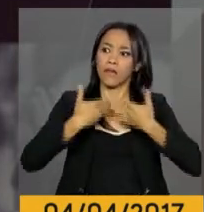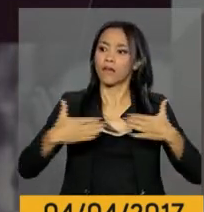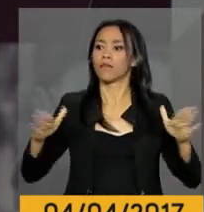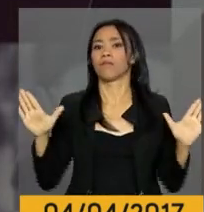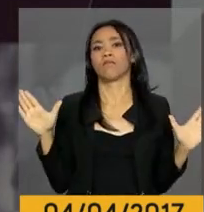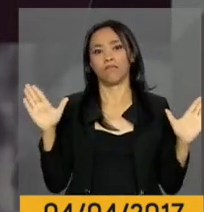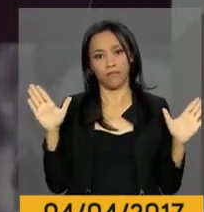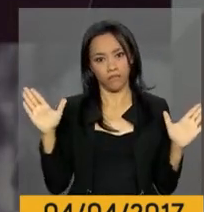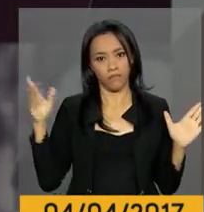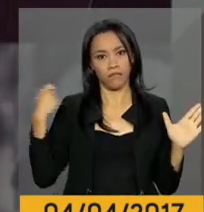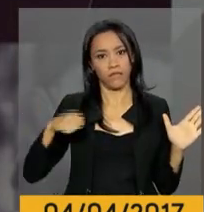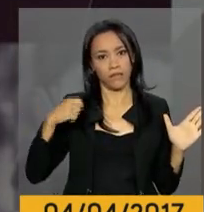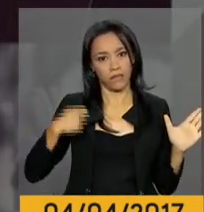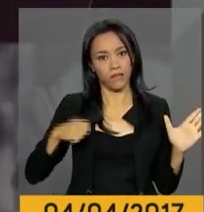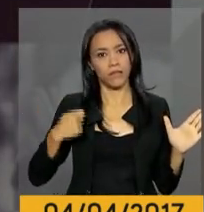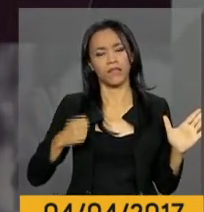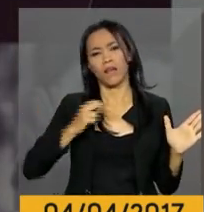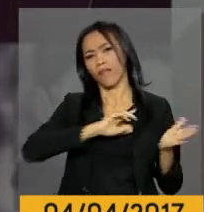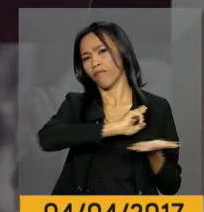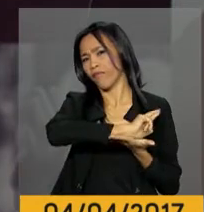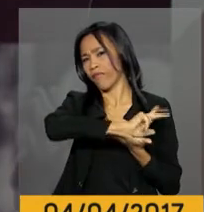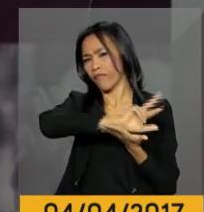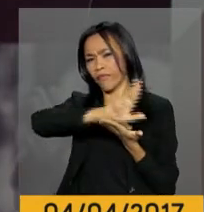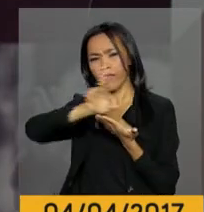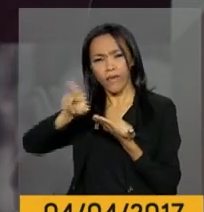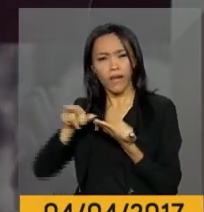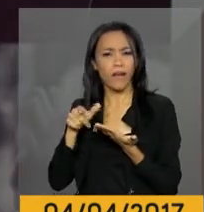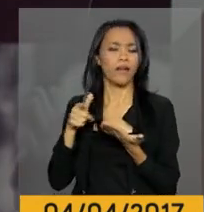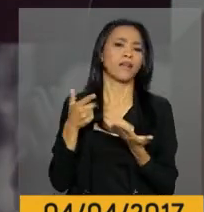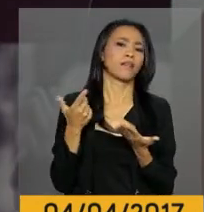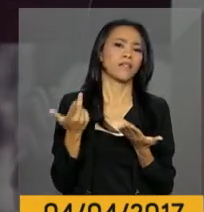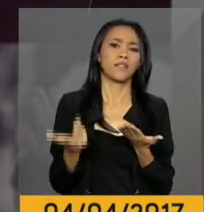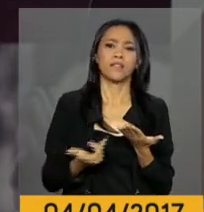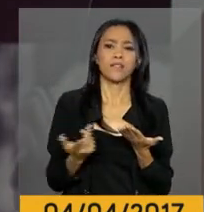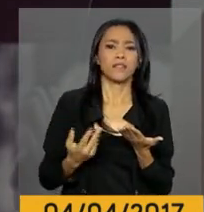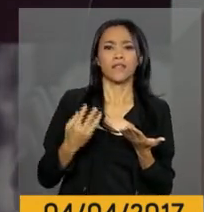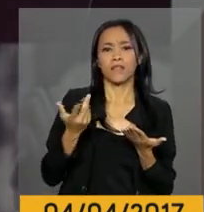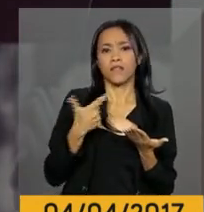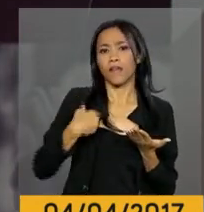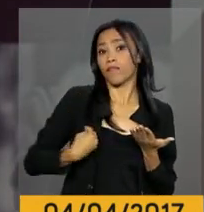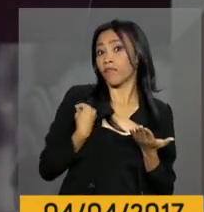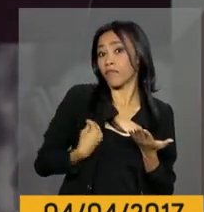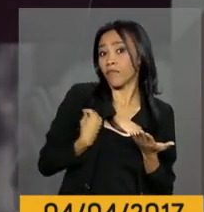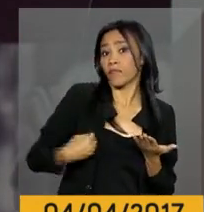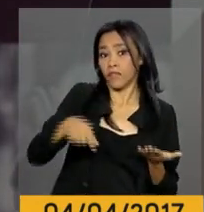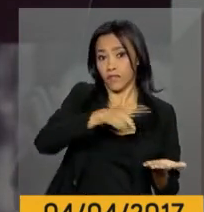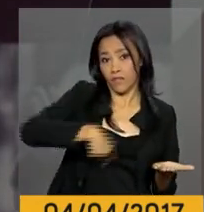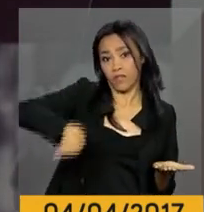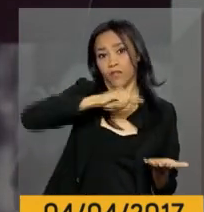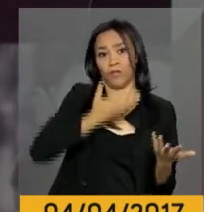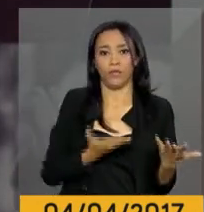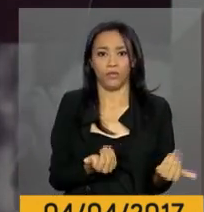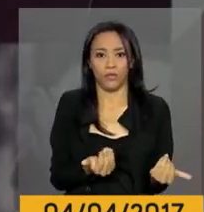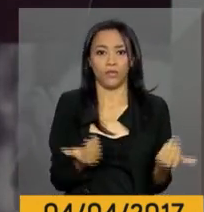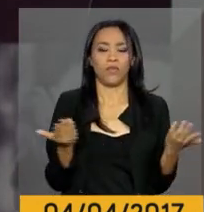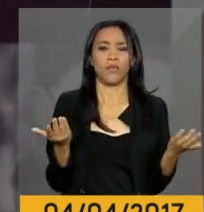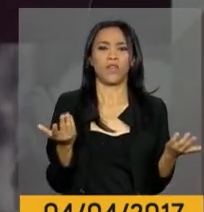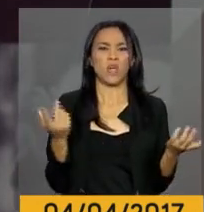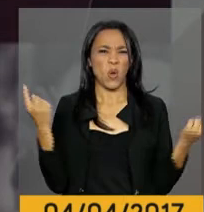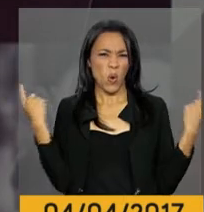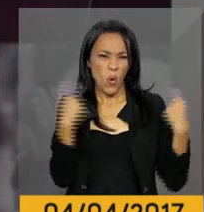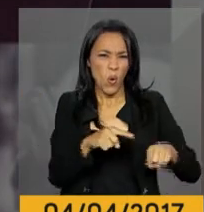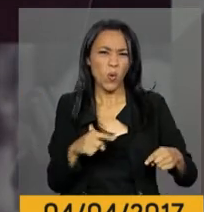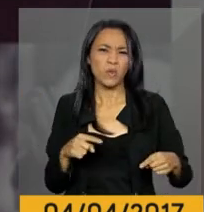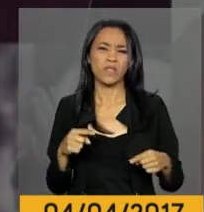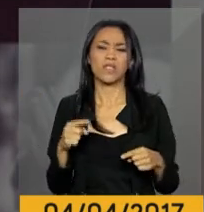precisa estender-se aos mais diferentes aspectos da vida de nossos jovens, do combate ao trabalho